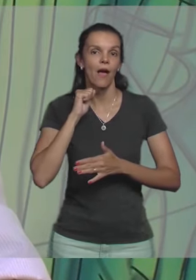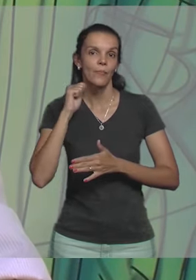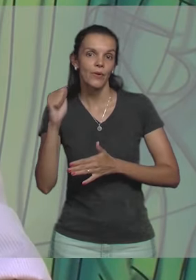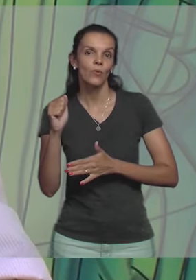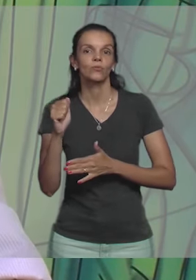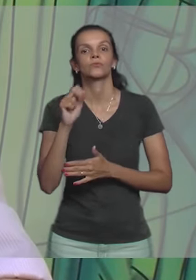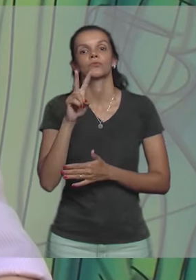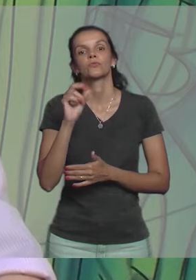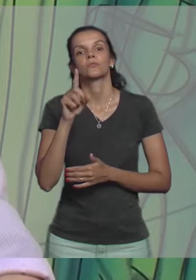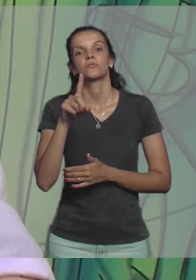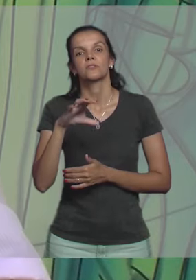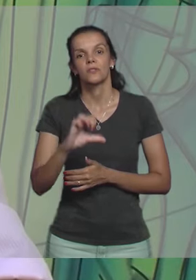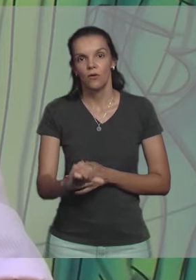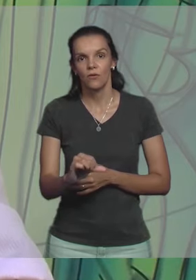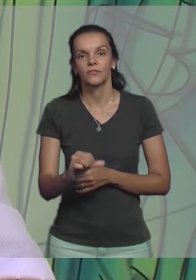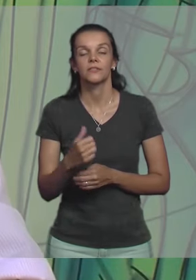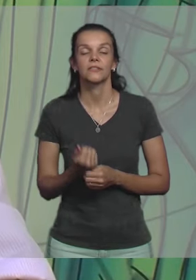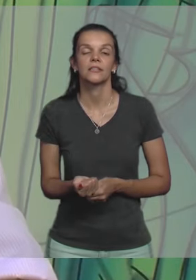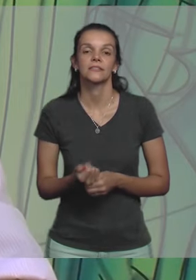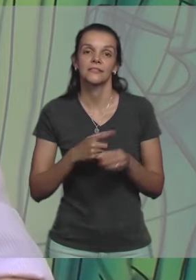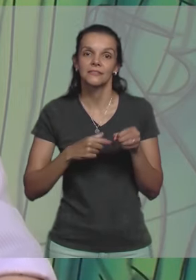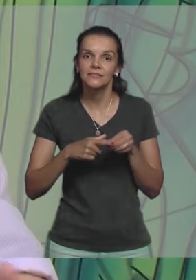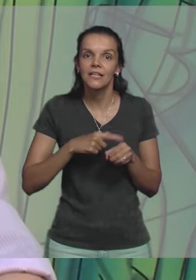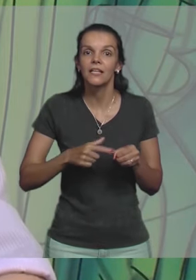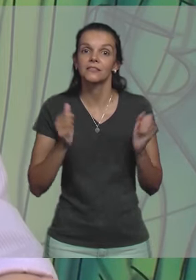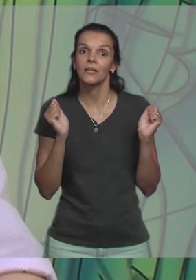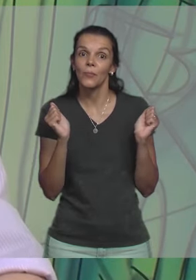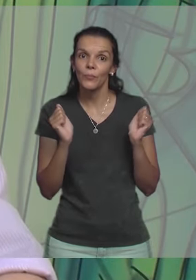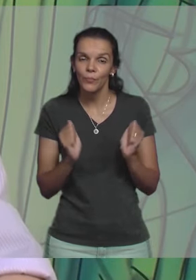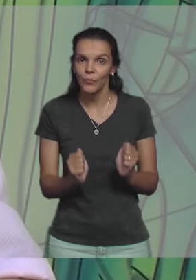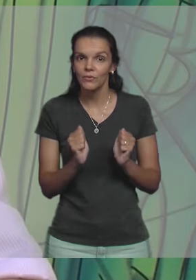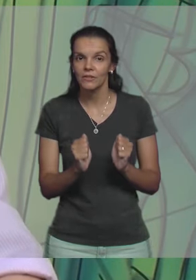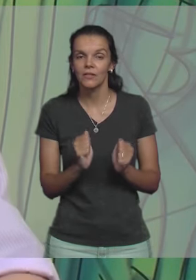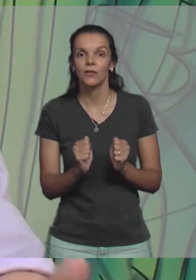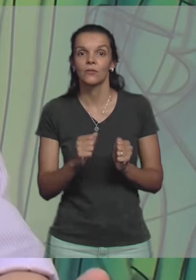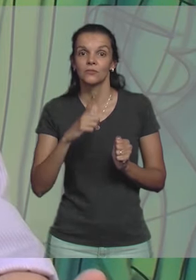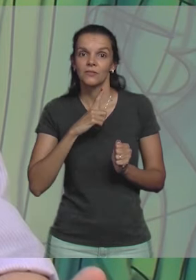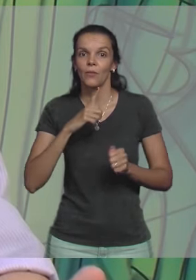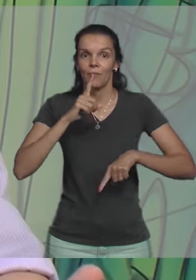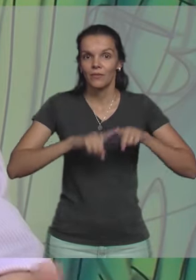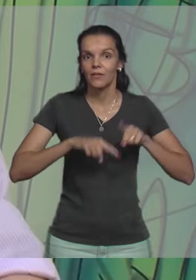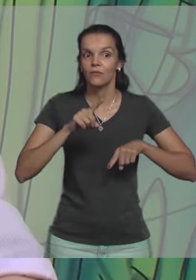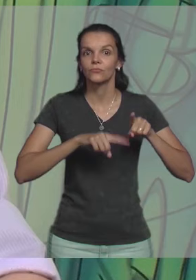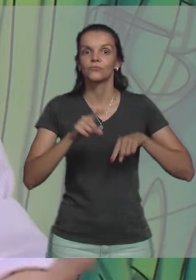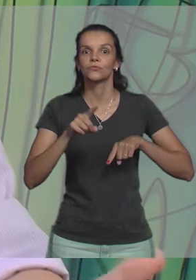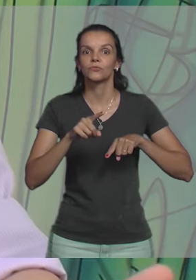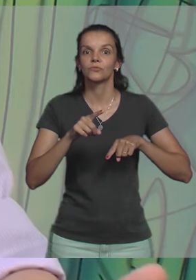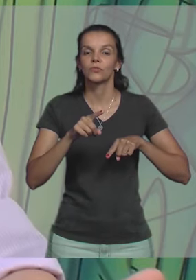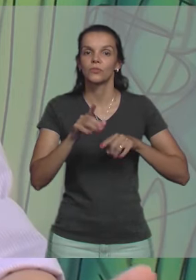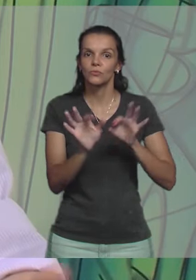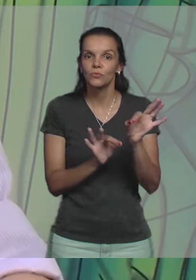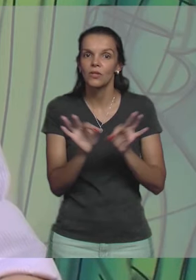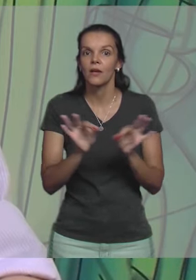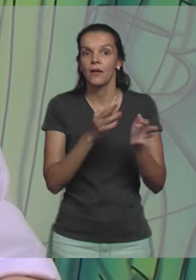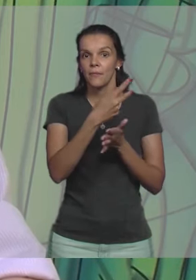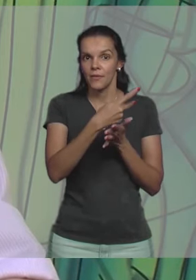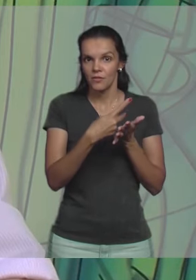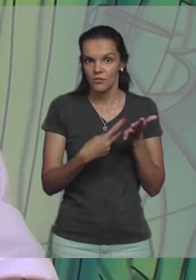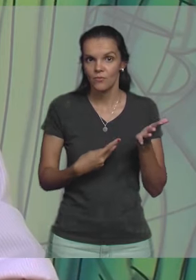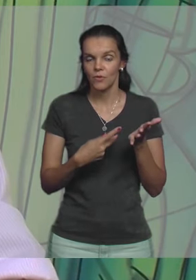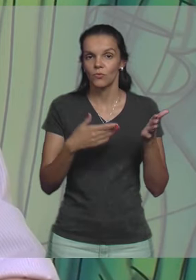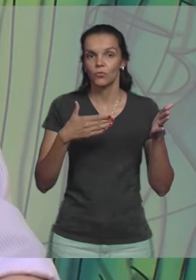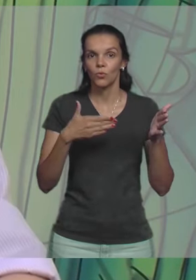2019. E dessa maneira esses municípios poderão ter um instrumento de planejamento, né, de curto, médio e